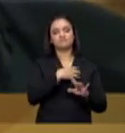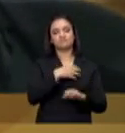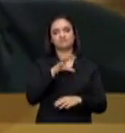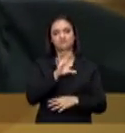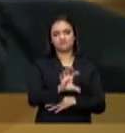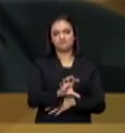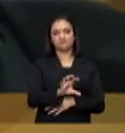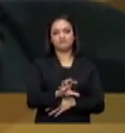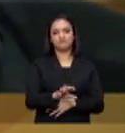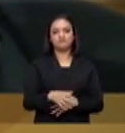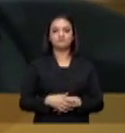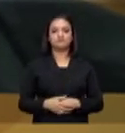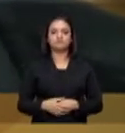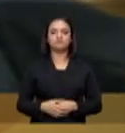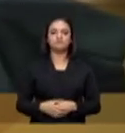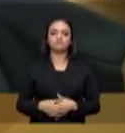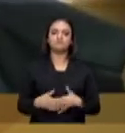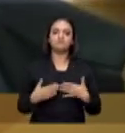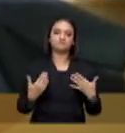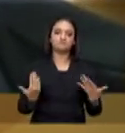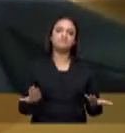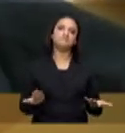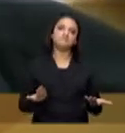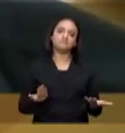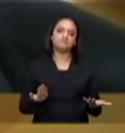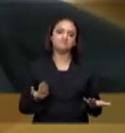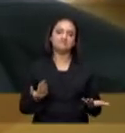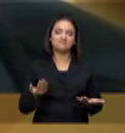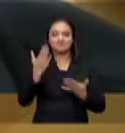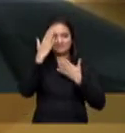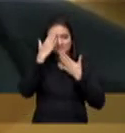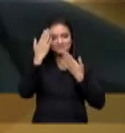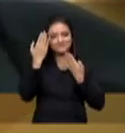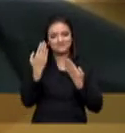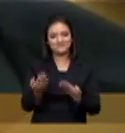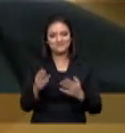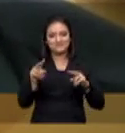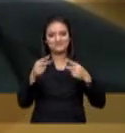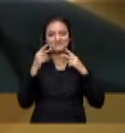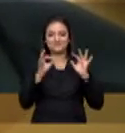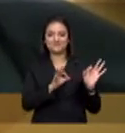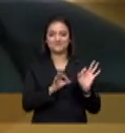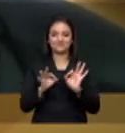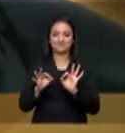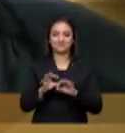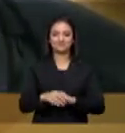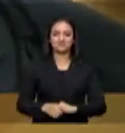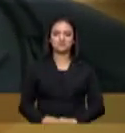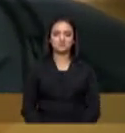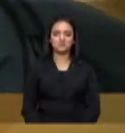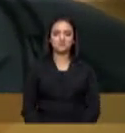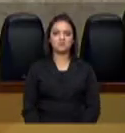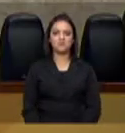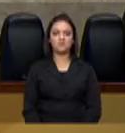que, neste caso, se plasmam para a sua solução. Muito obrigado pela atenção de Vossas Excelências.